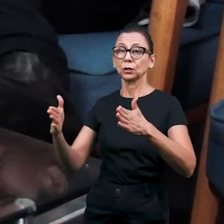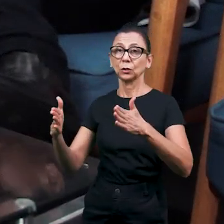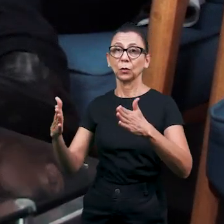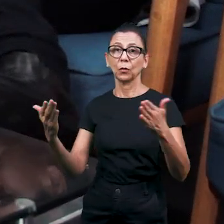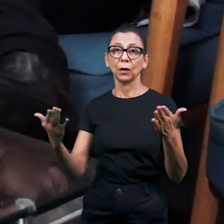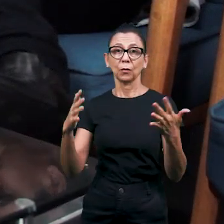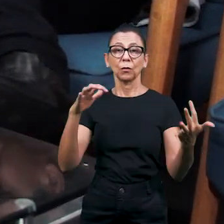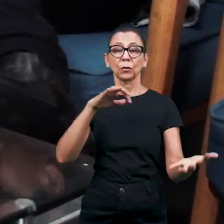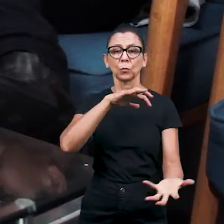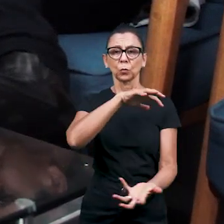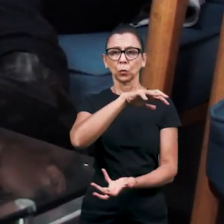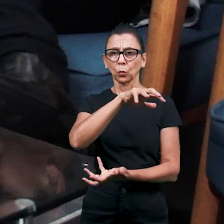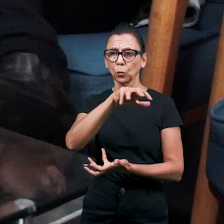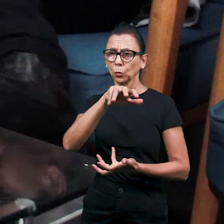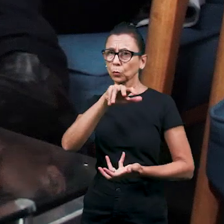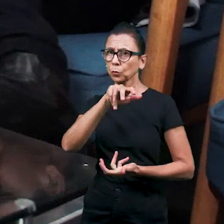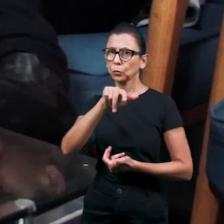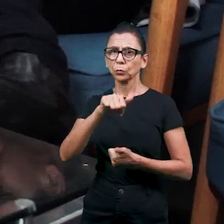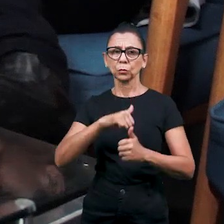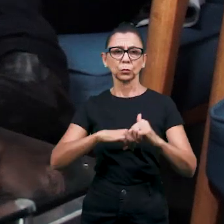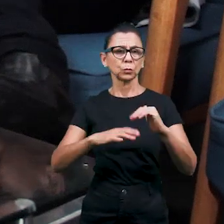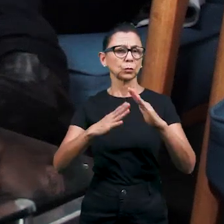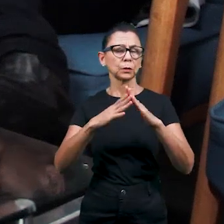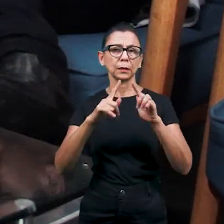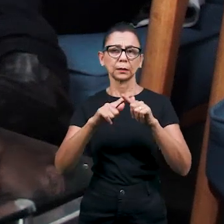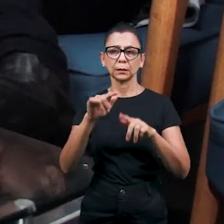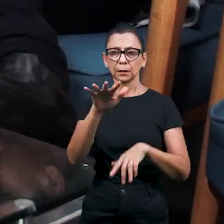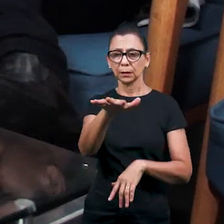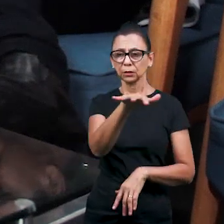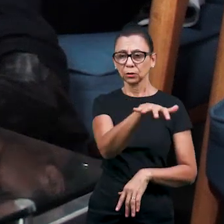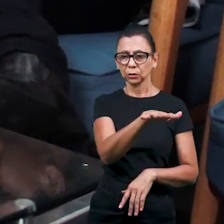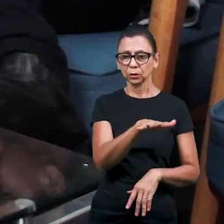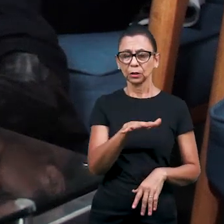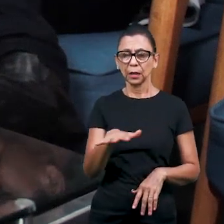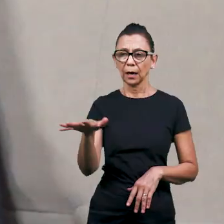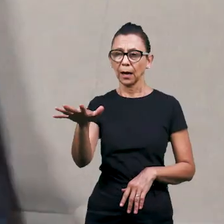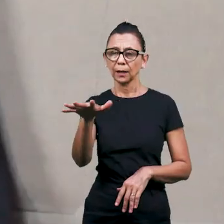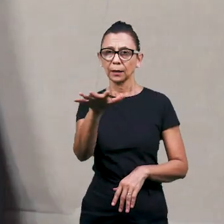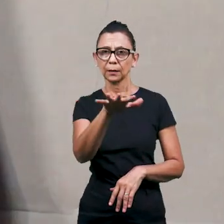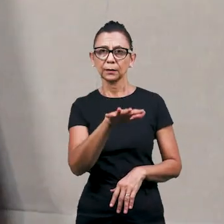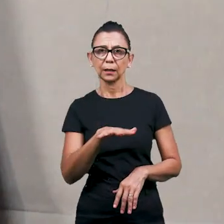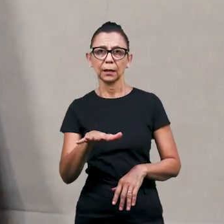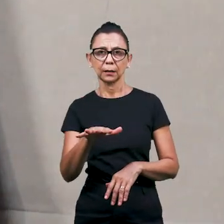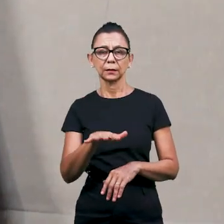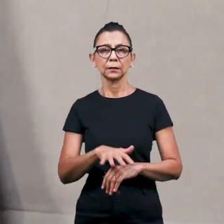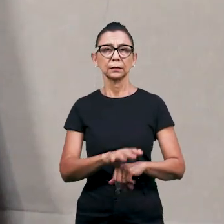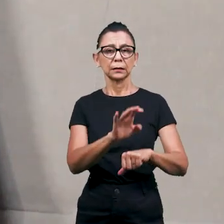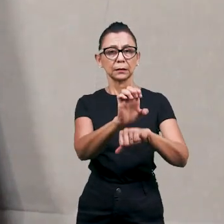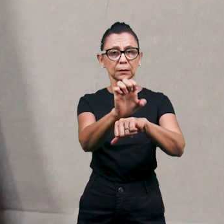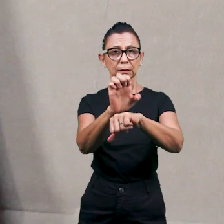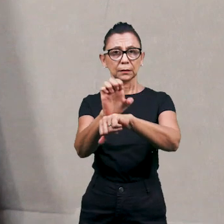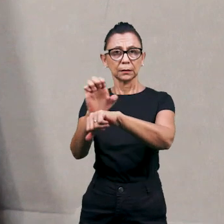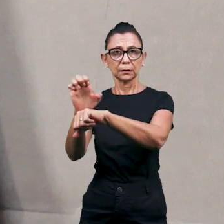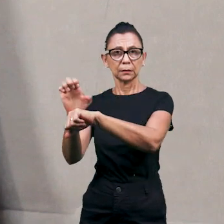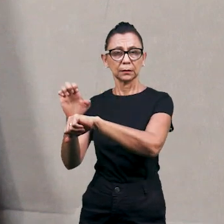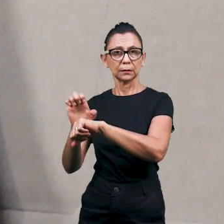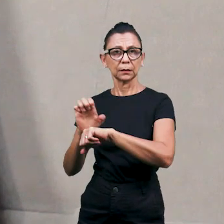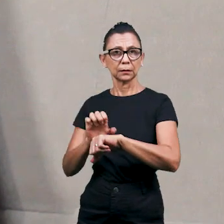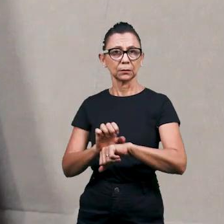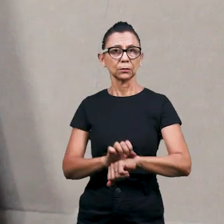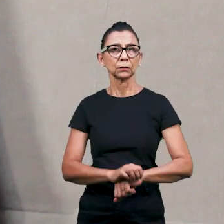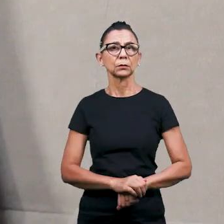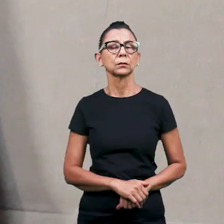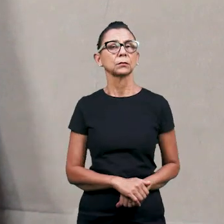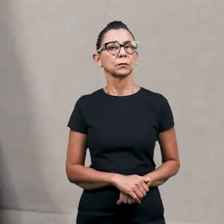mundo inteiro. Todas as nossas igrejas estão sendo por regiões e por área. Mas o que surpreendeu e que nos